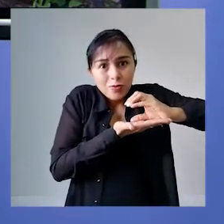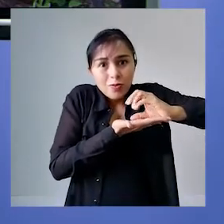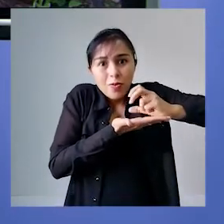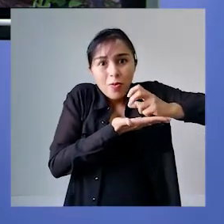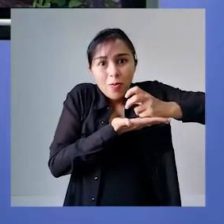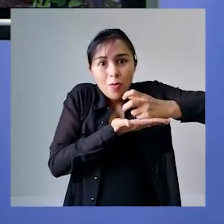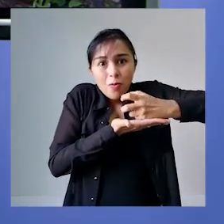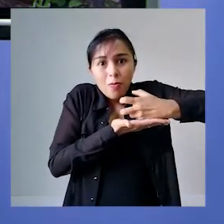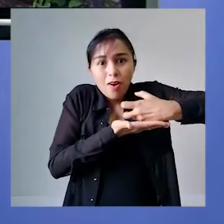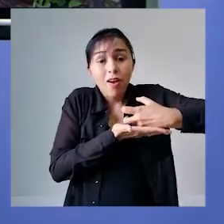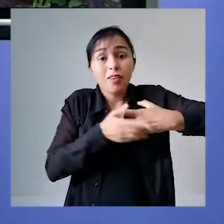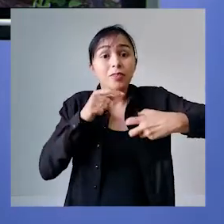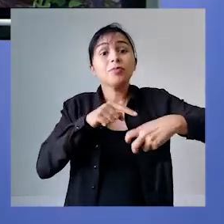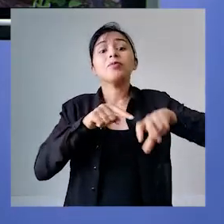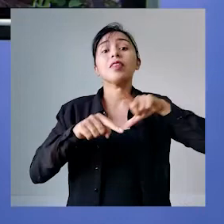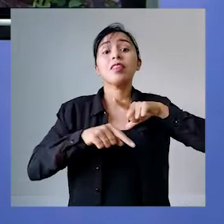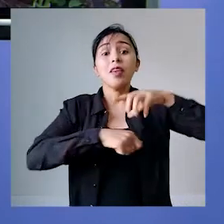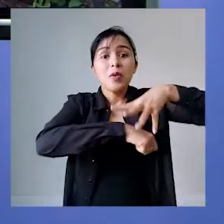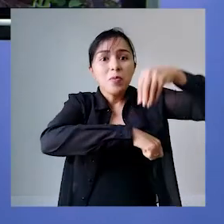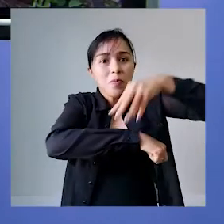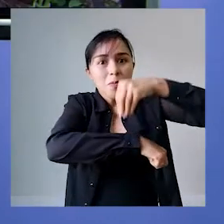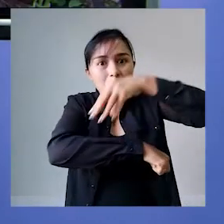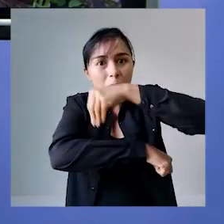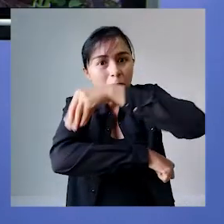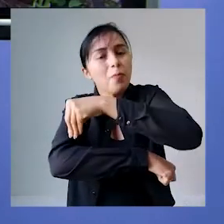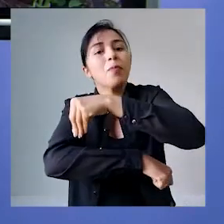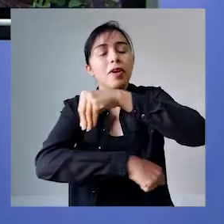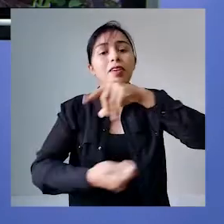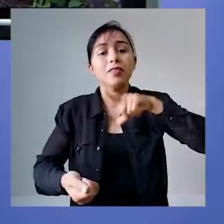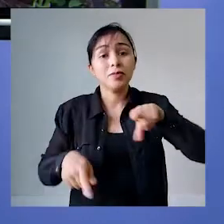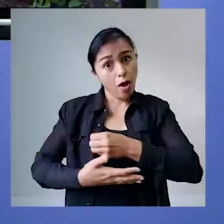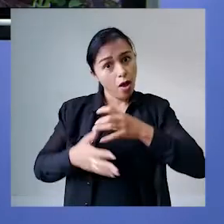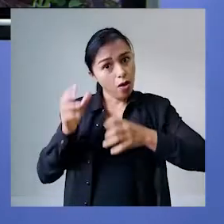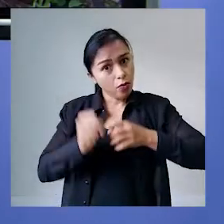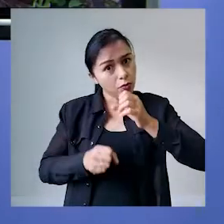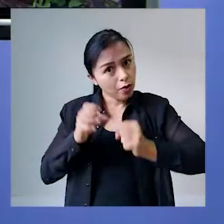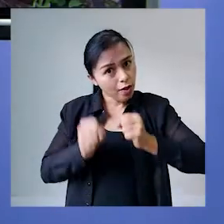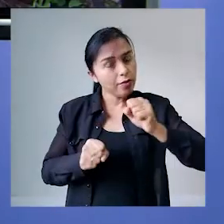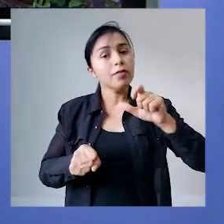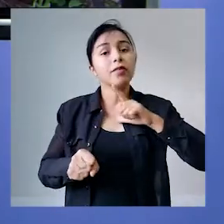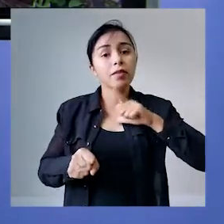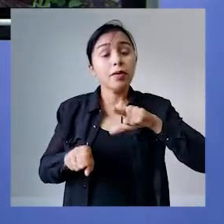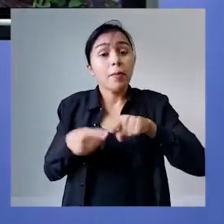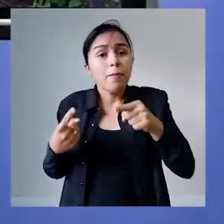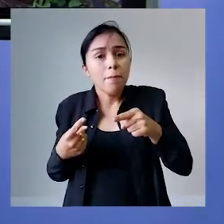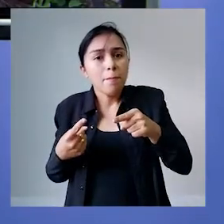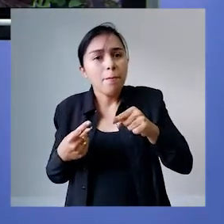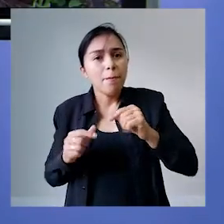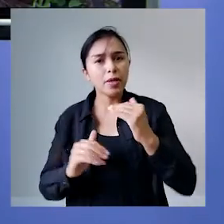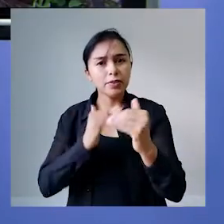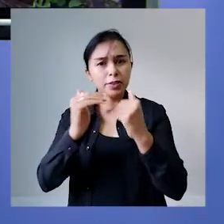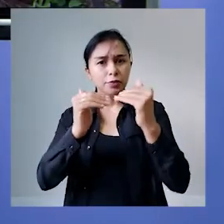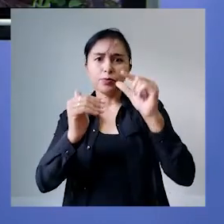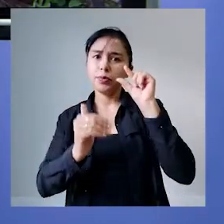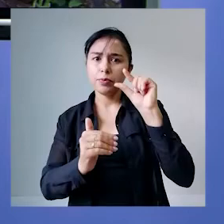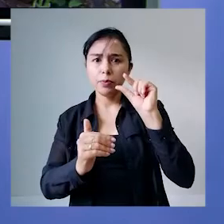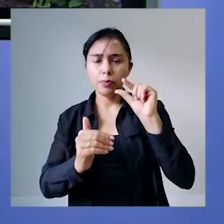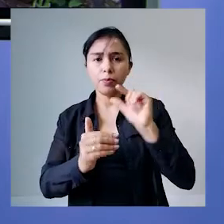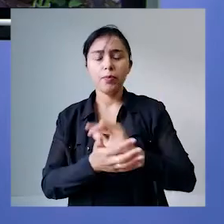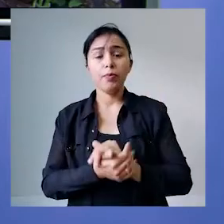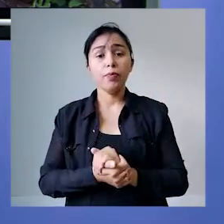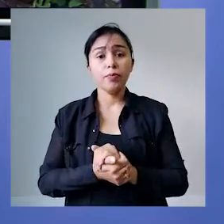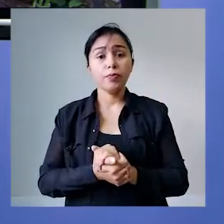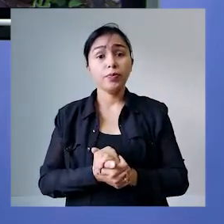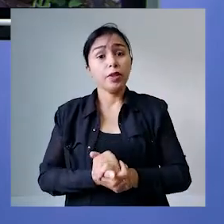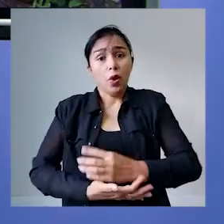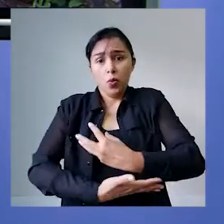mamíferos. Apresentam as glândulas mamárias. Essas glândulas mamárias, elas são pouco desenvolvidas. Esses animais, eles não